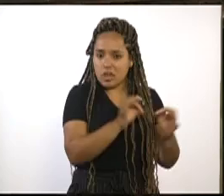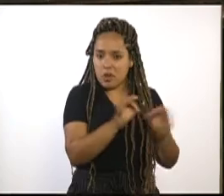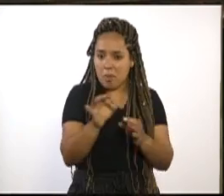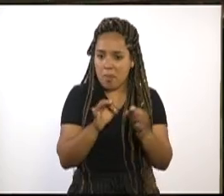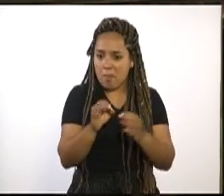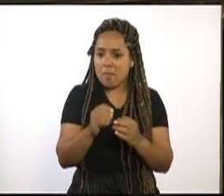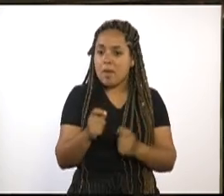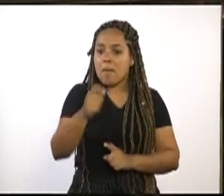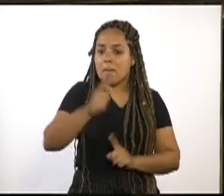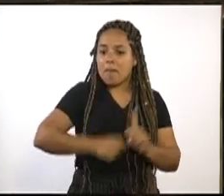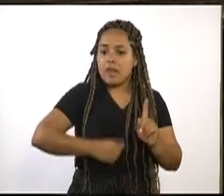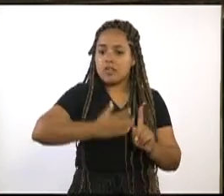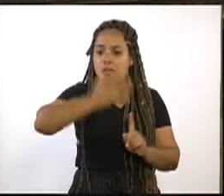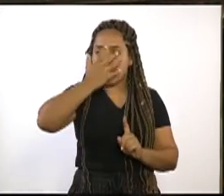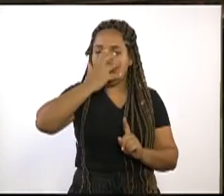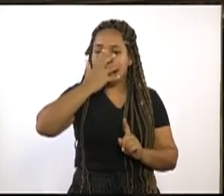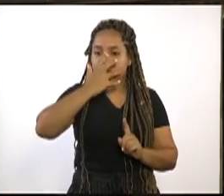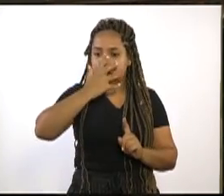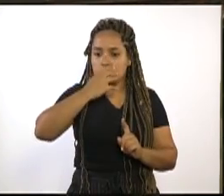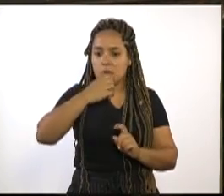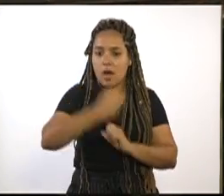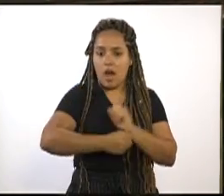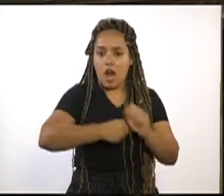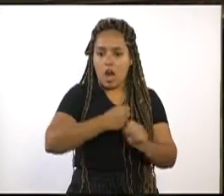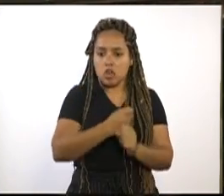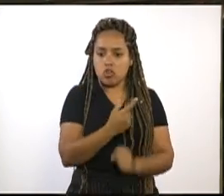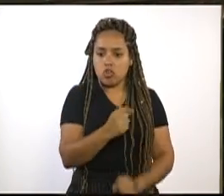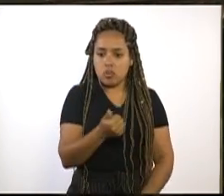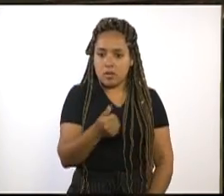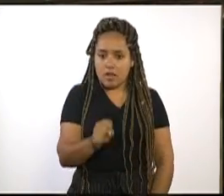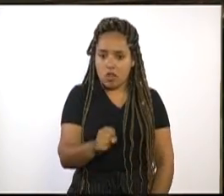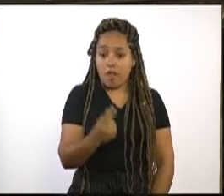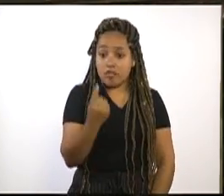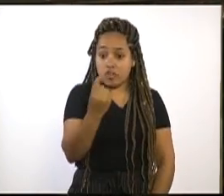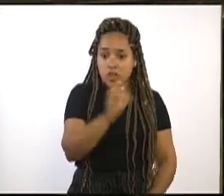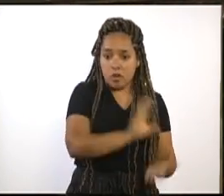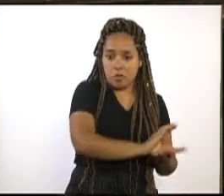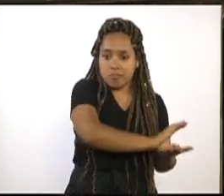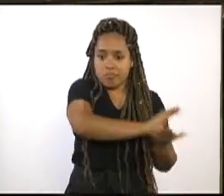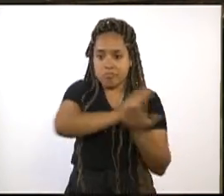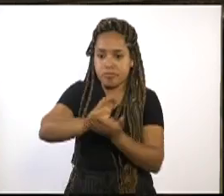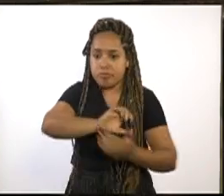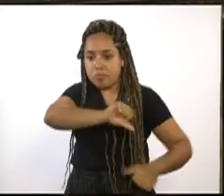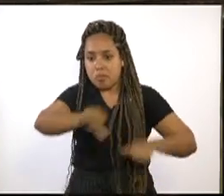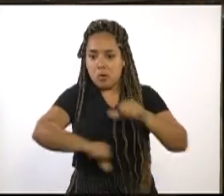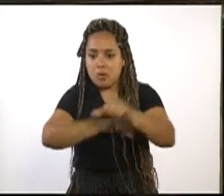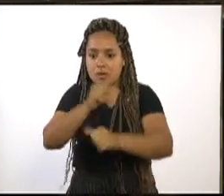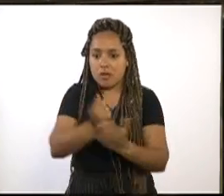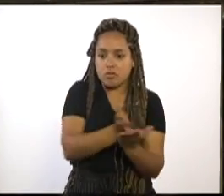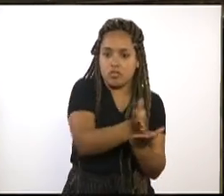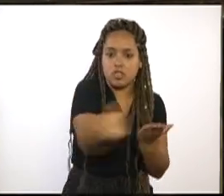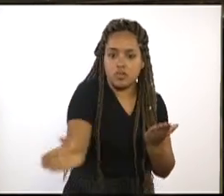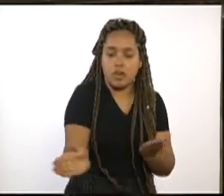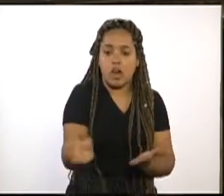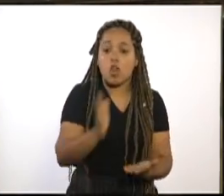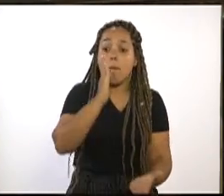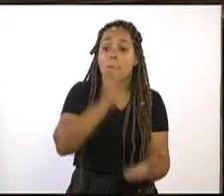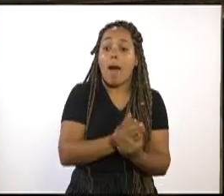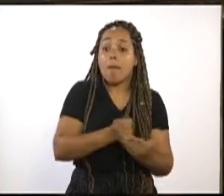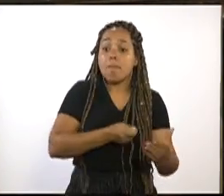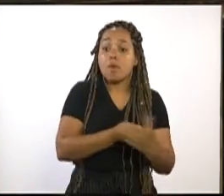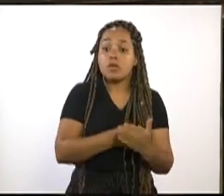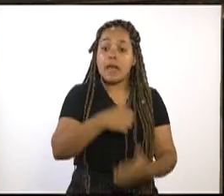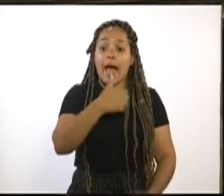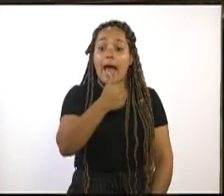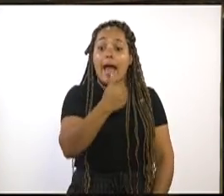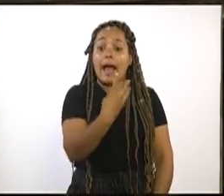2019, deslocando e desviando recursos de uma monta de 14 milhões de reais,